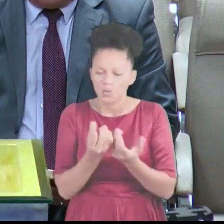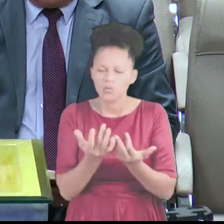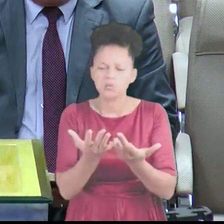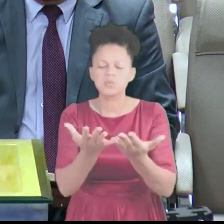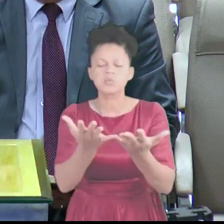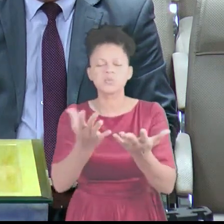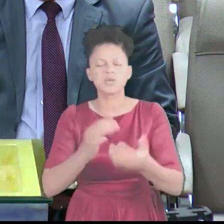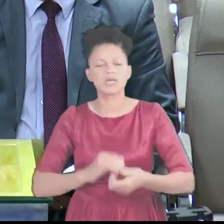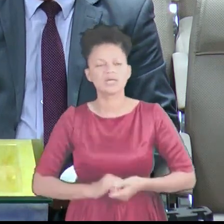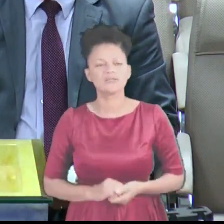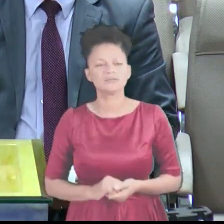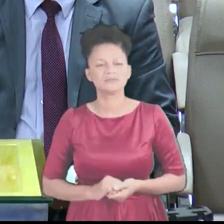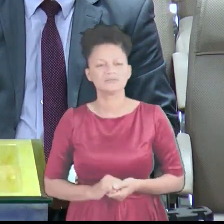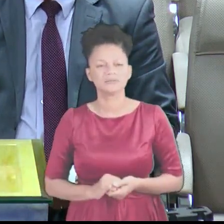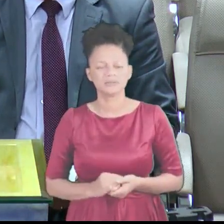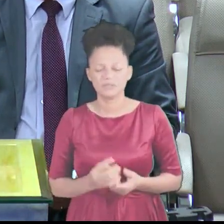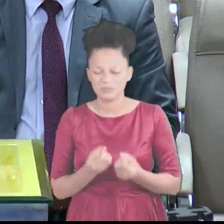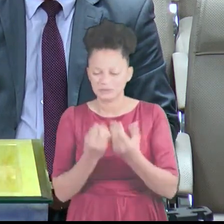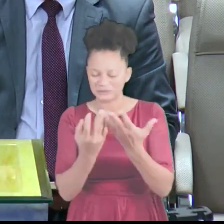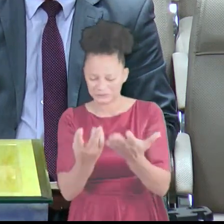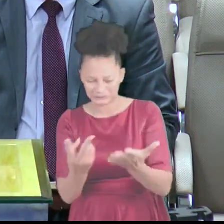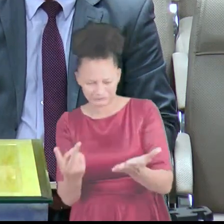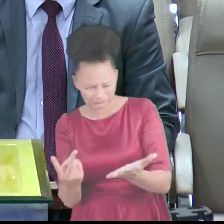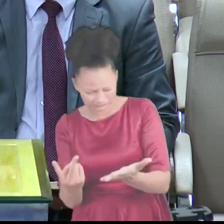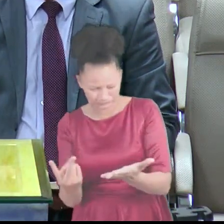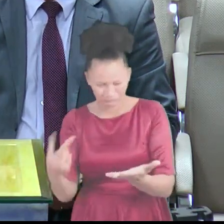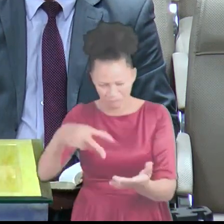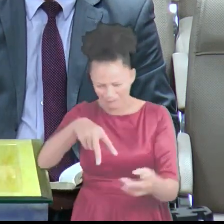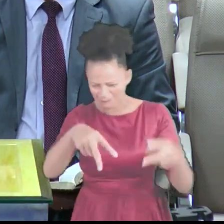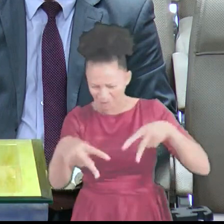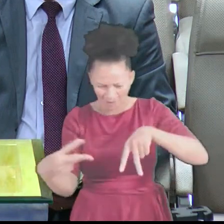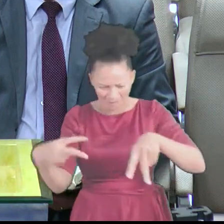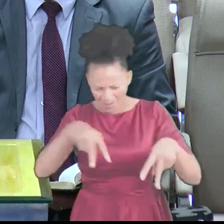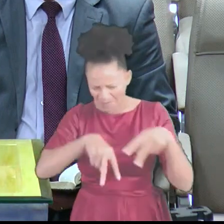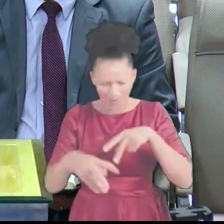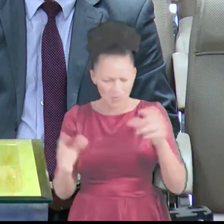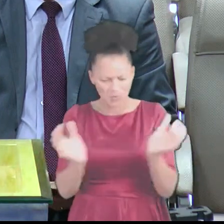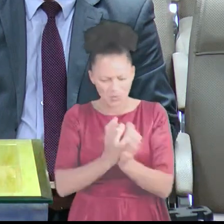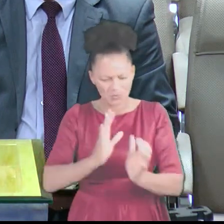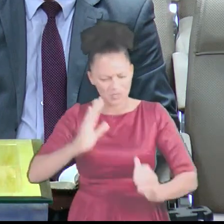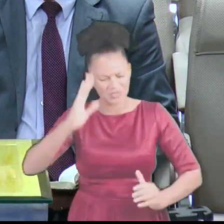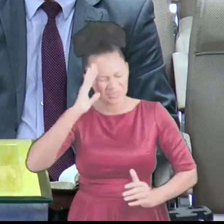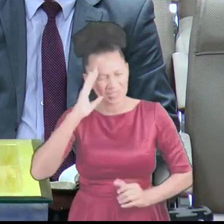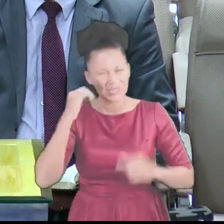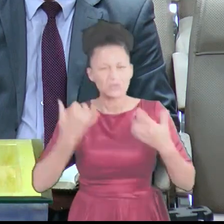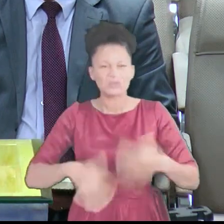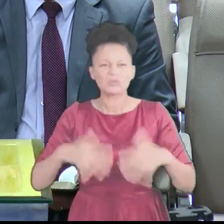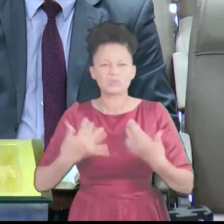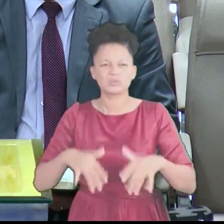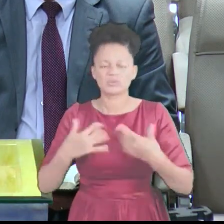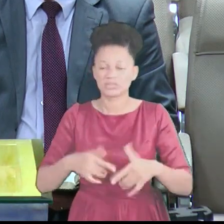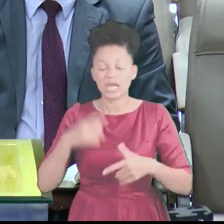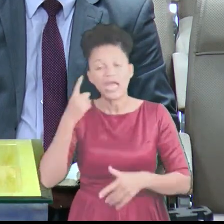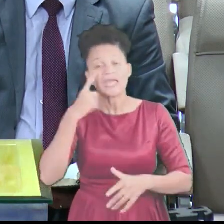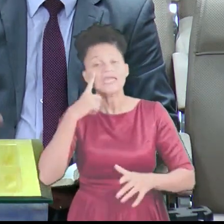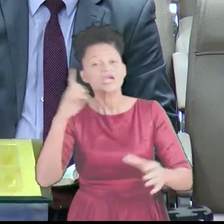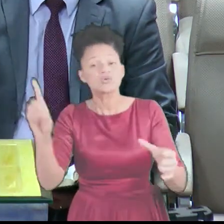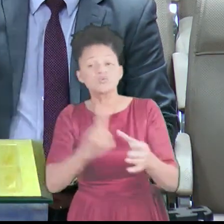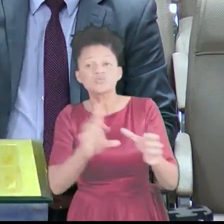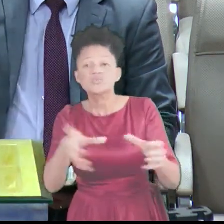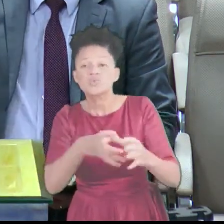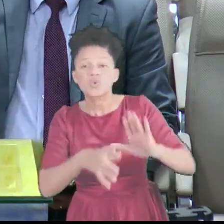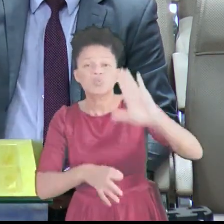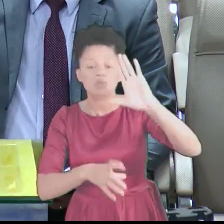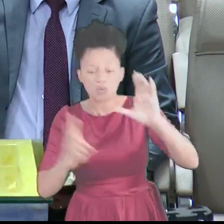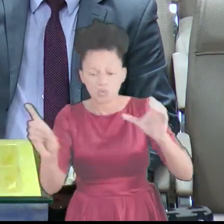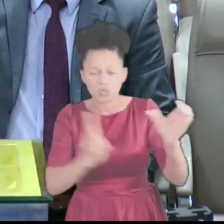sopra, está se levantando um exército grande, e quem faz parte deste exército, deixa eu ver quem faz parte deste